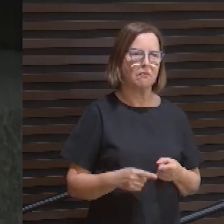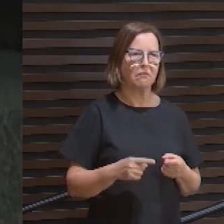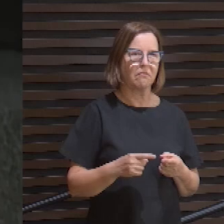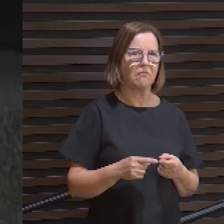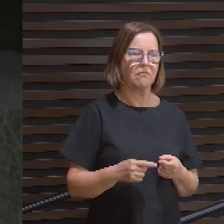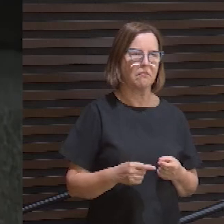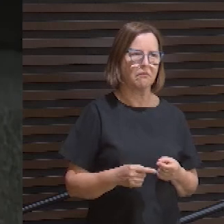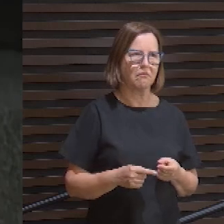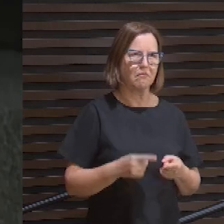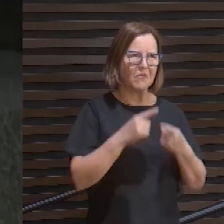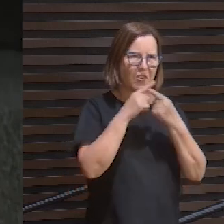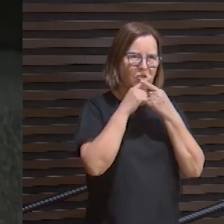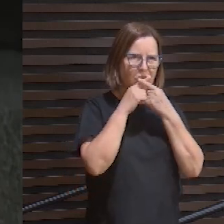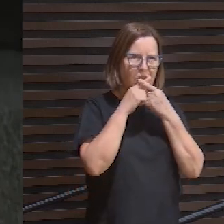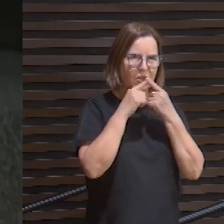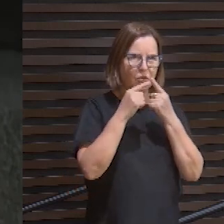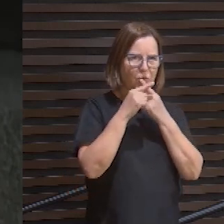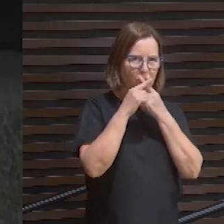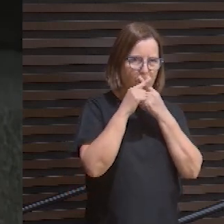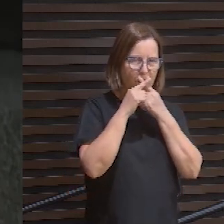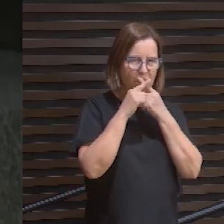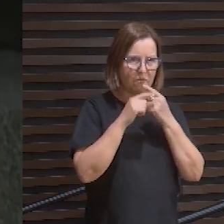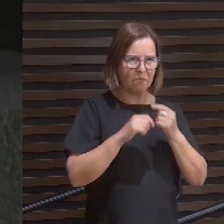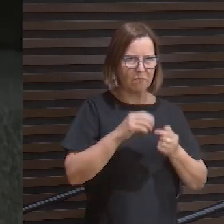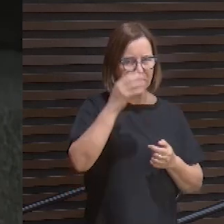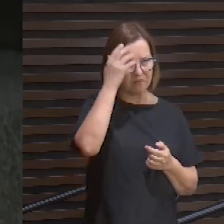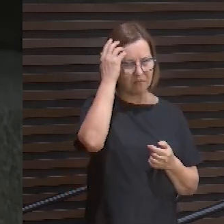e toda uma forma de